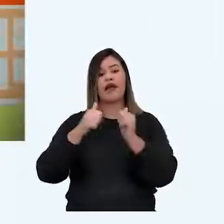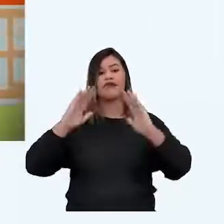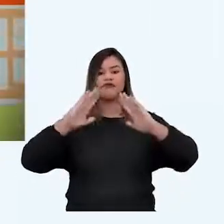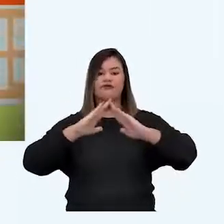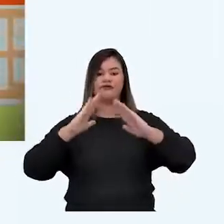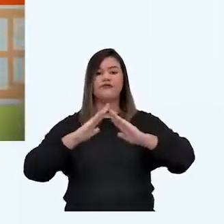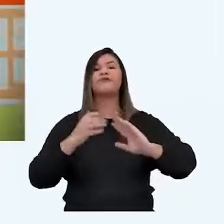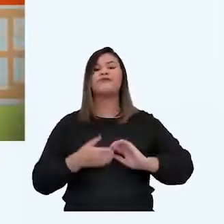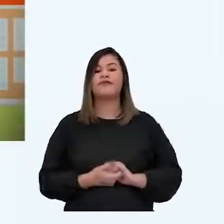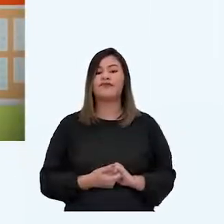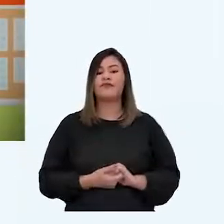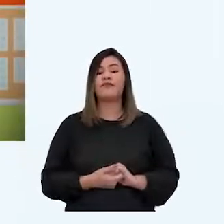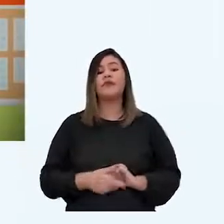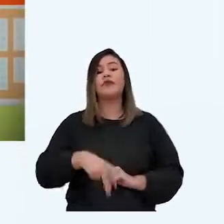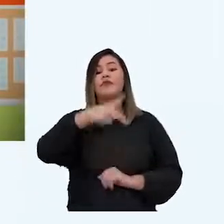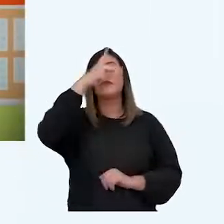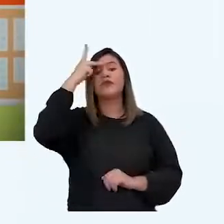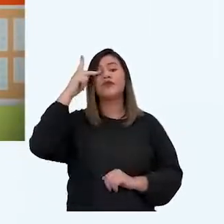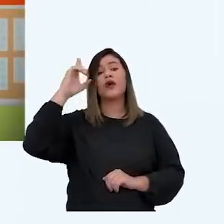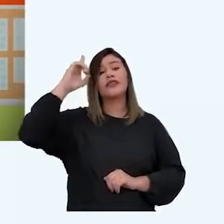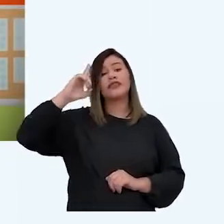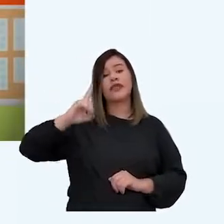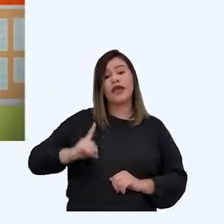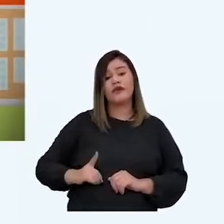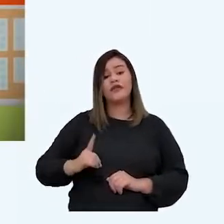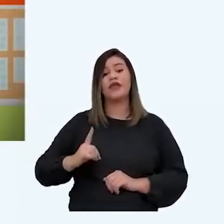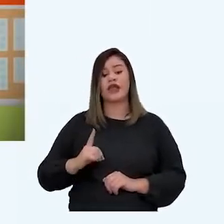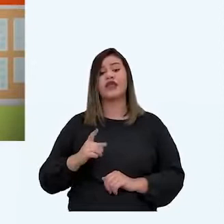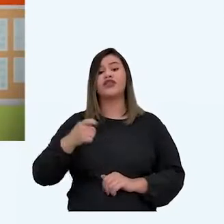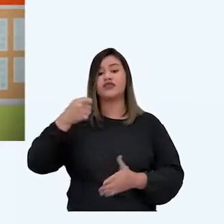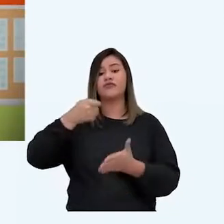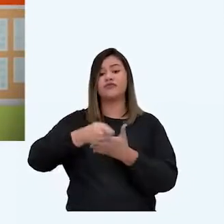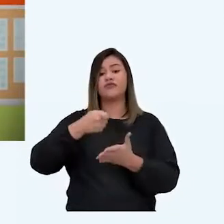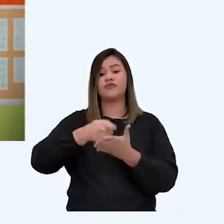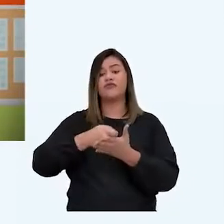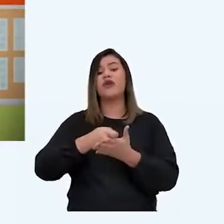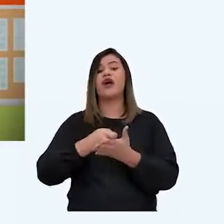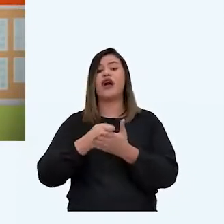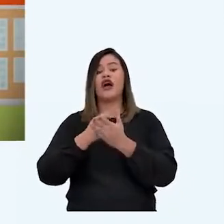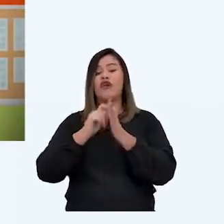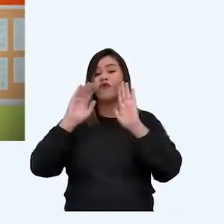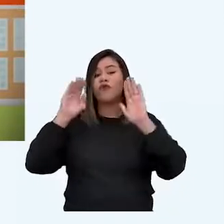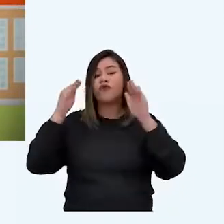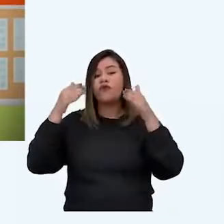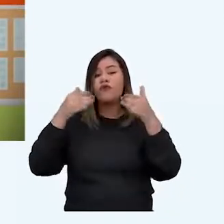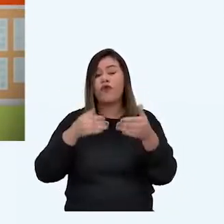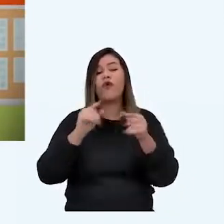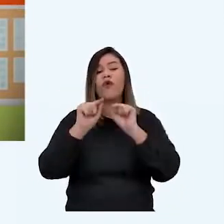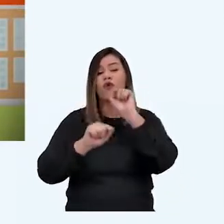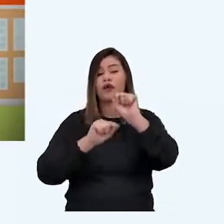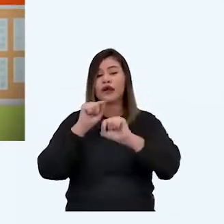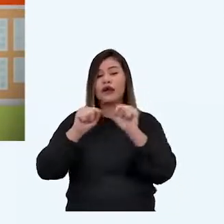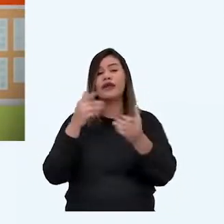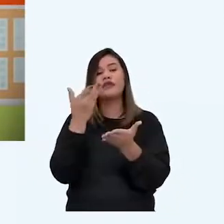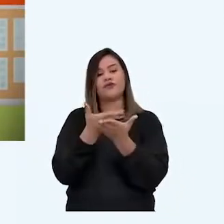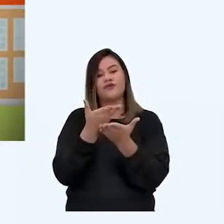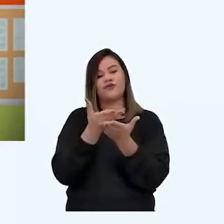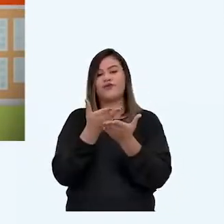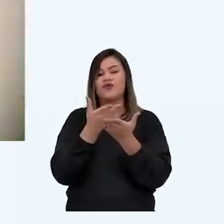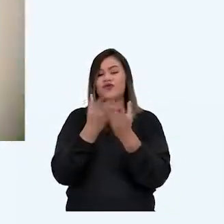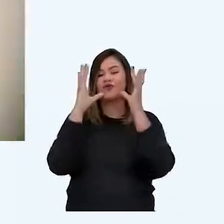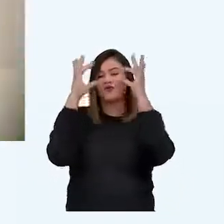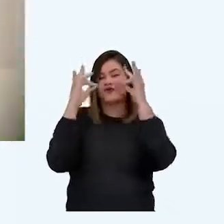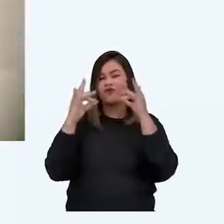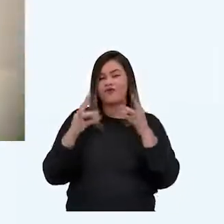Aos portadores de deficiência é garantido o direito à educação especializada, preferencialmente na rede regular de